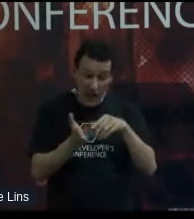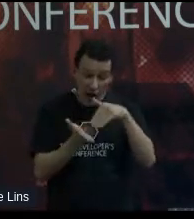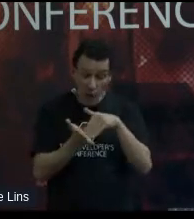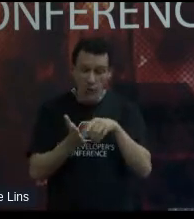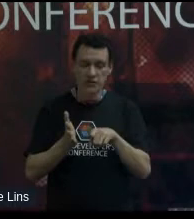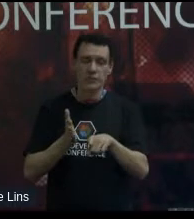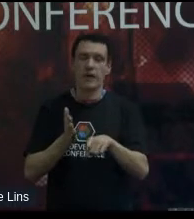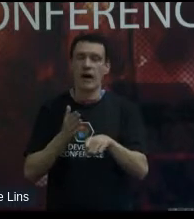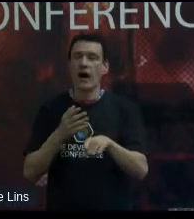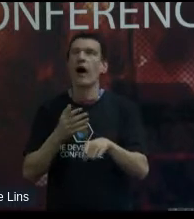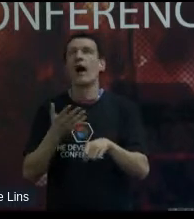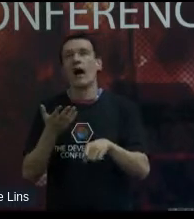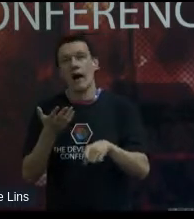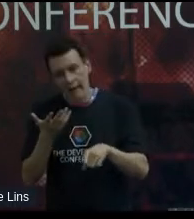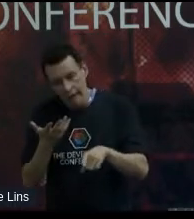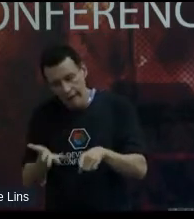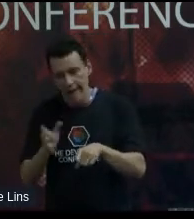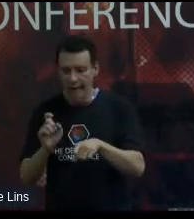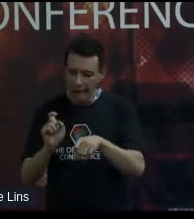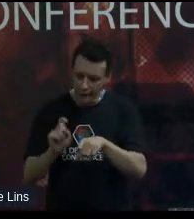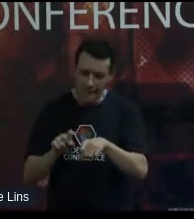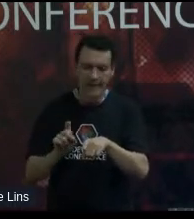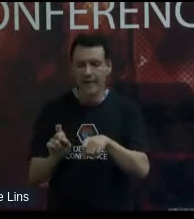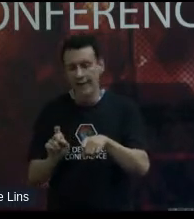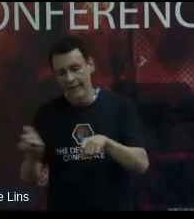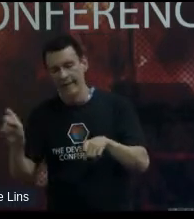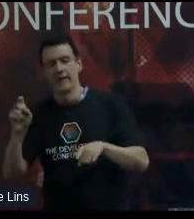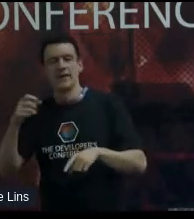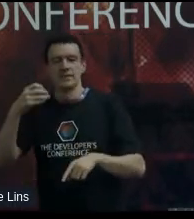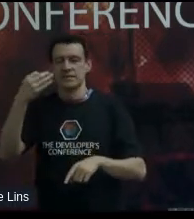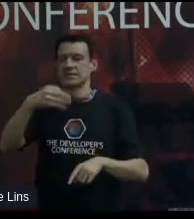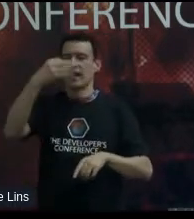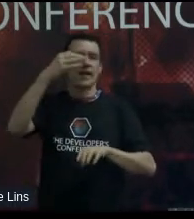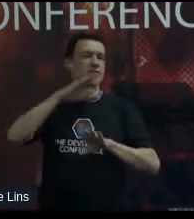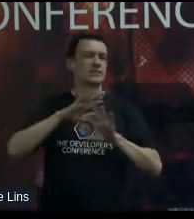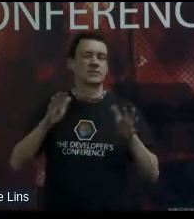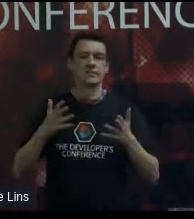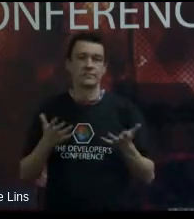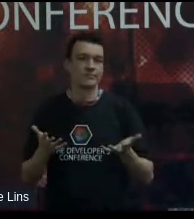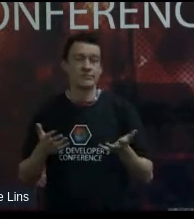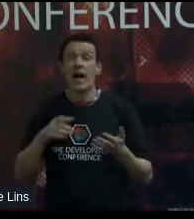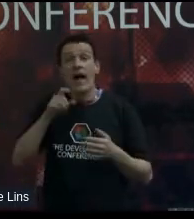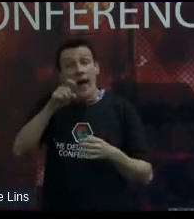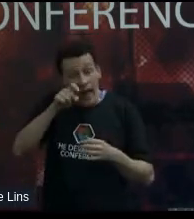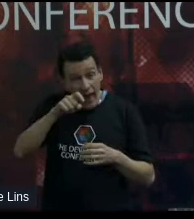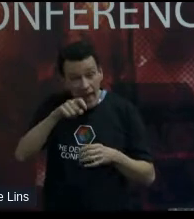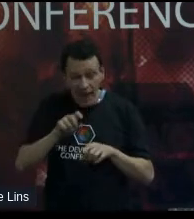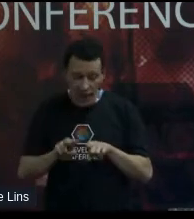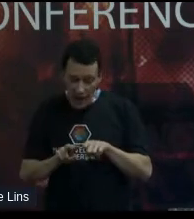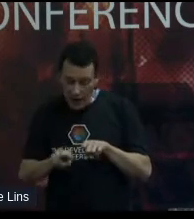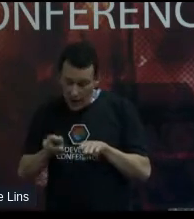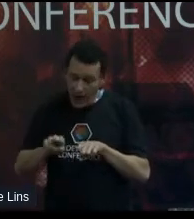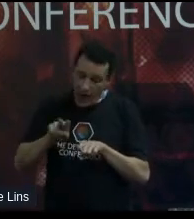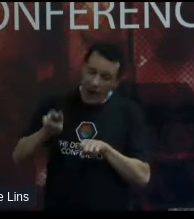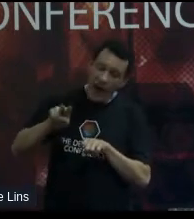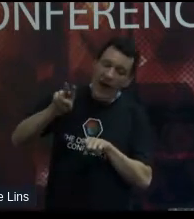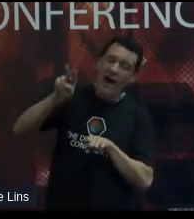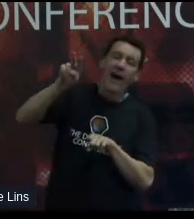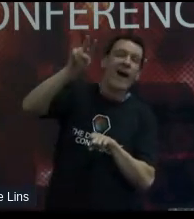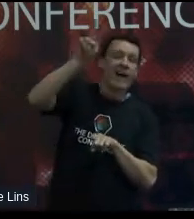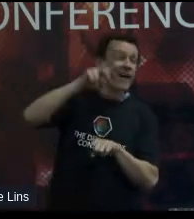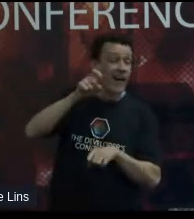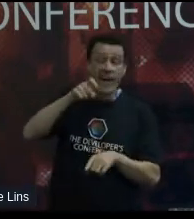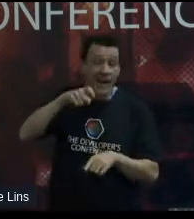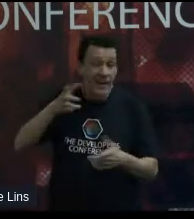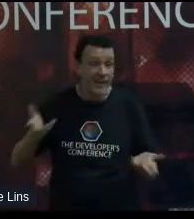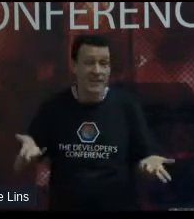Flávio? Tinha que ser a última opção, né? Ele podia ter começado a navegar de trás para frente, né? Talvez fosse melhor para ele. Pois